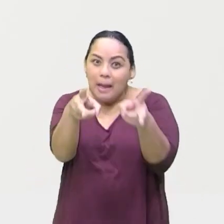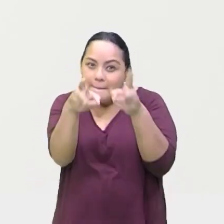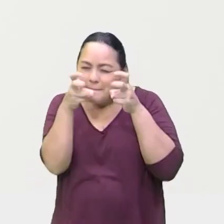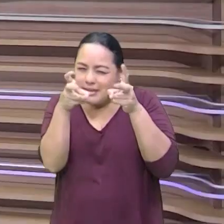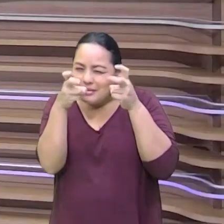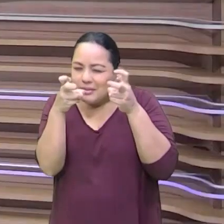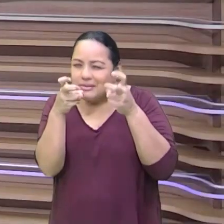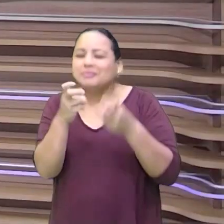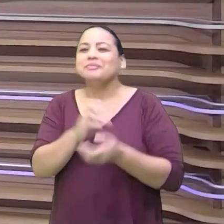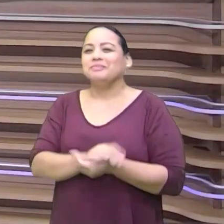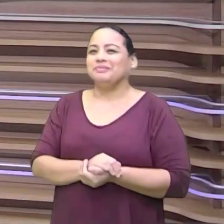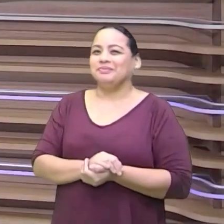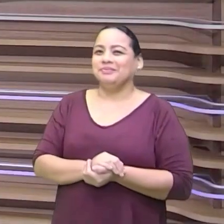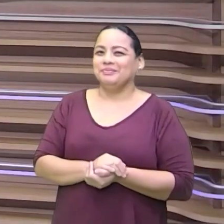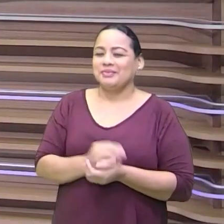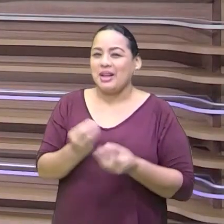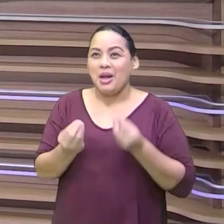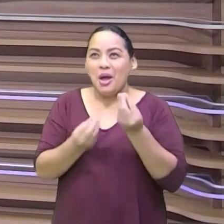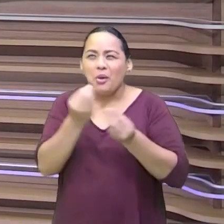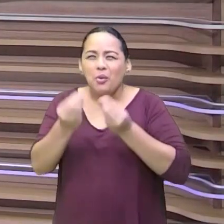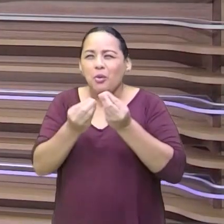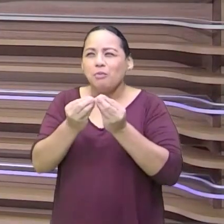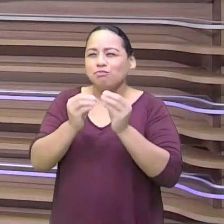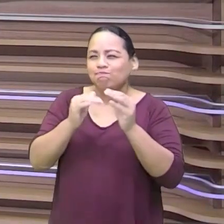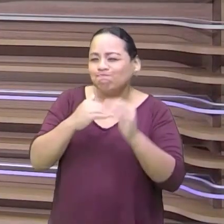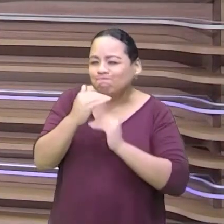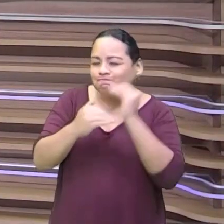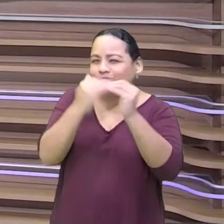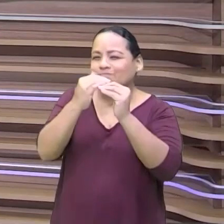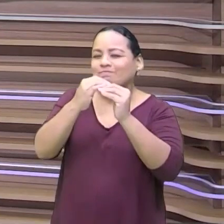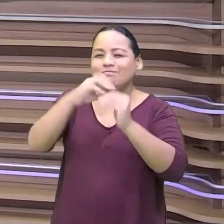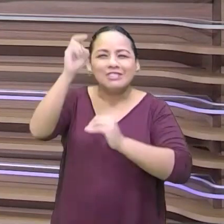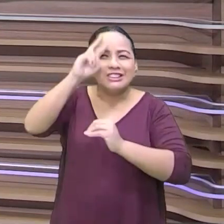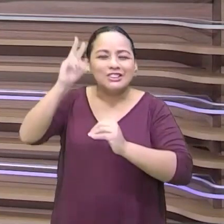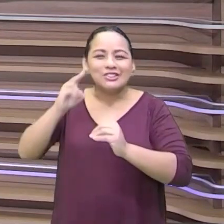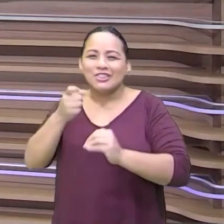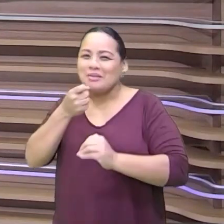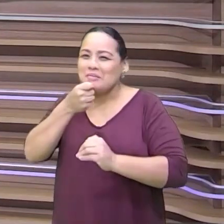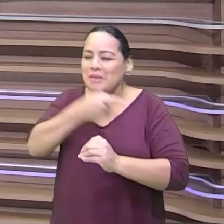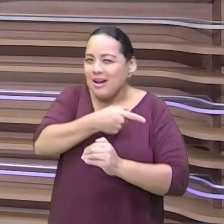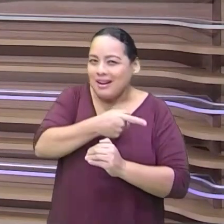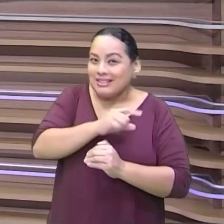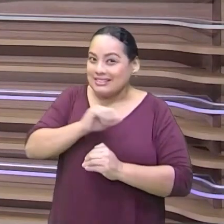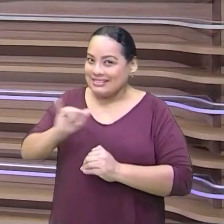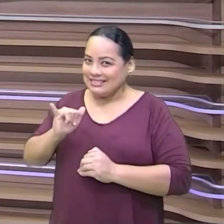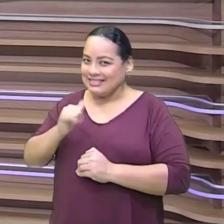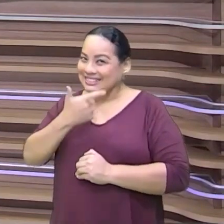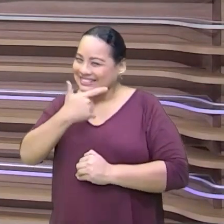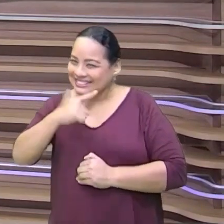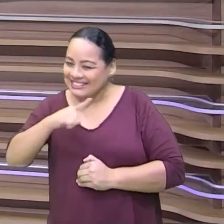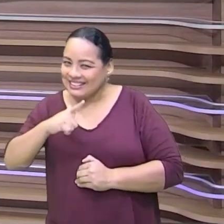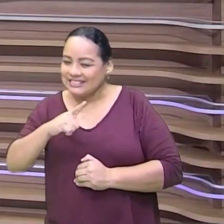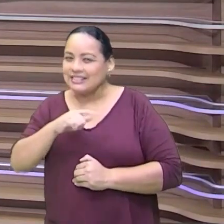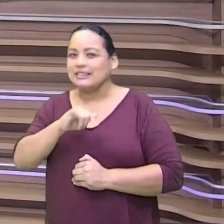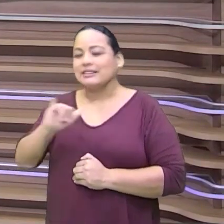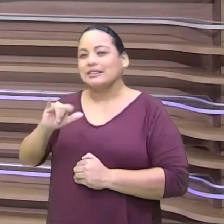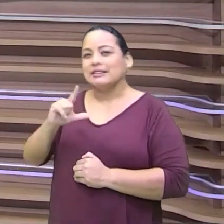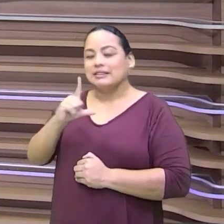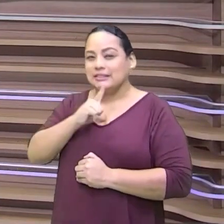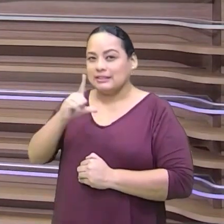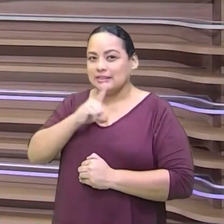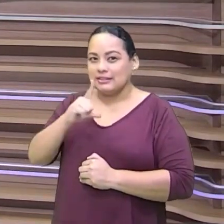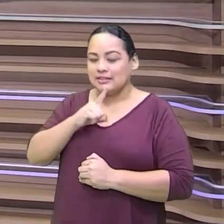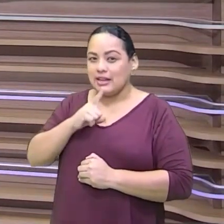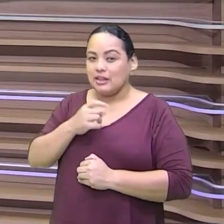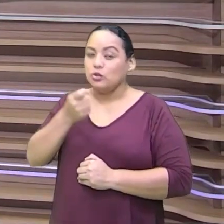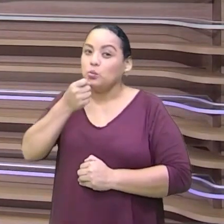só, não é? Tem toda uma historinha engraçada, se for humorística, se tivesse tratando